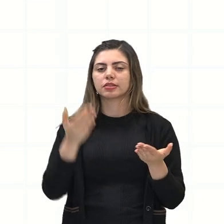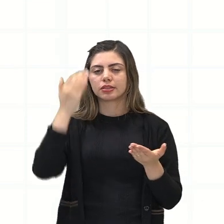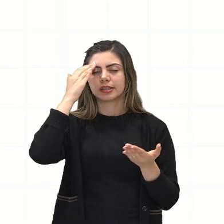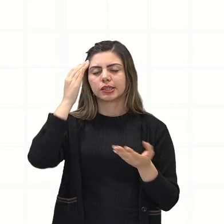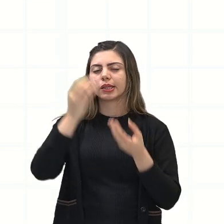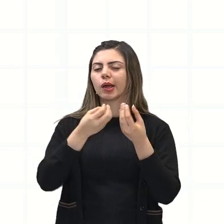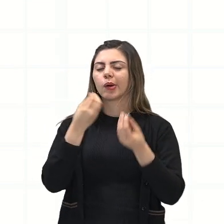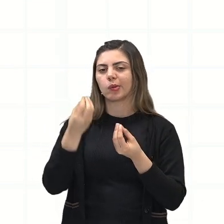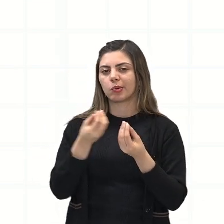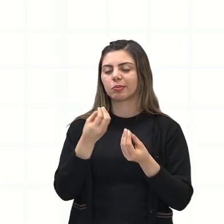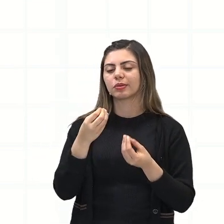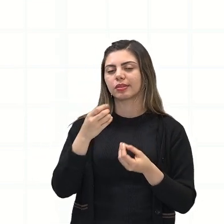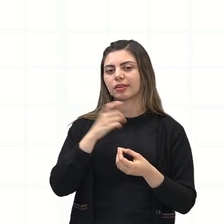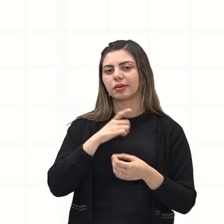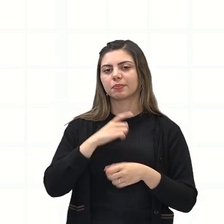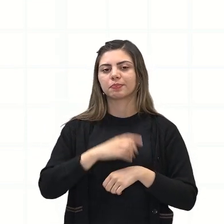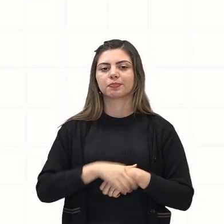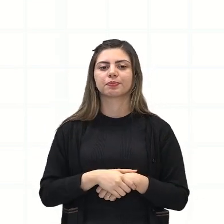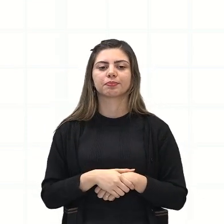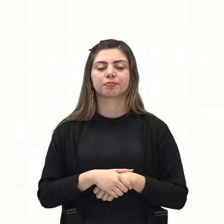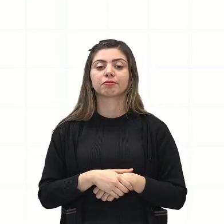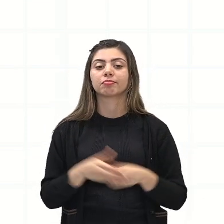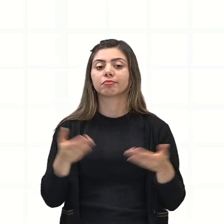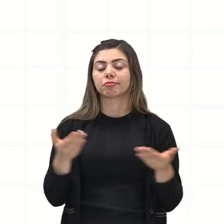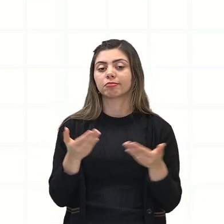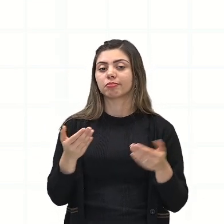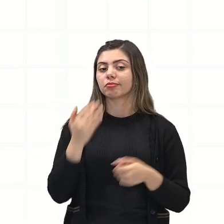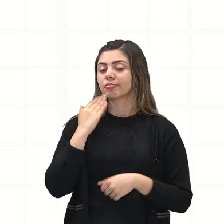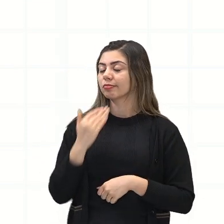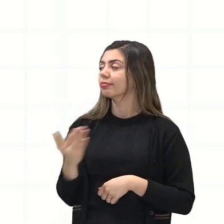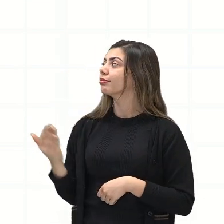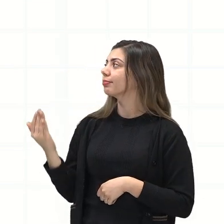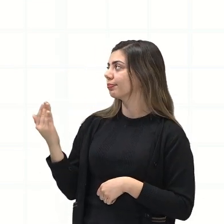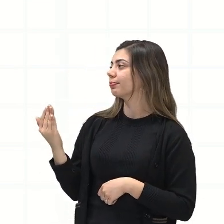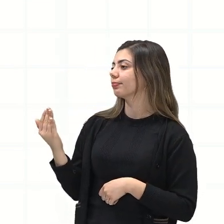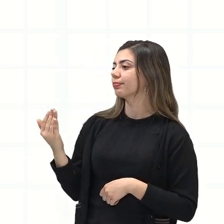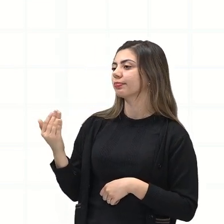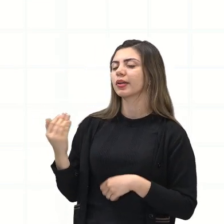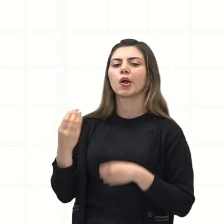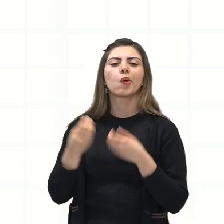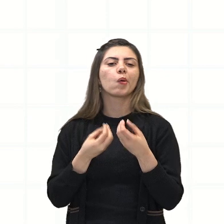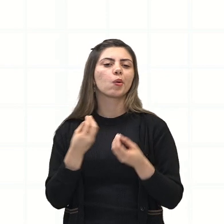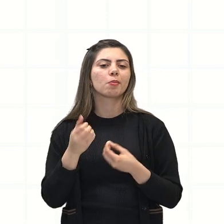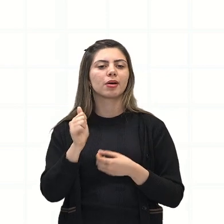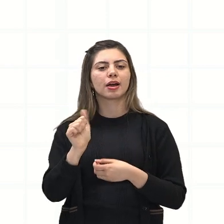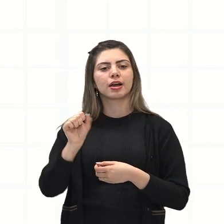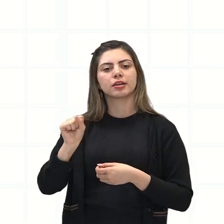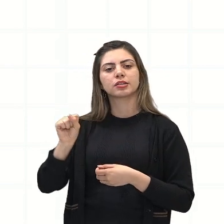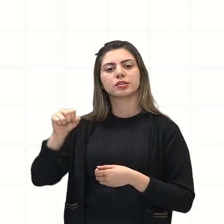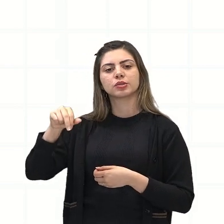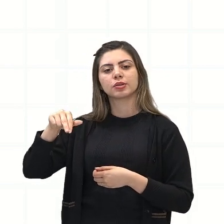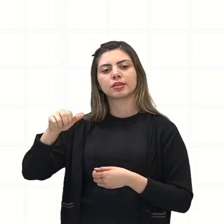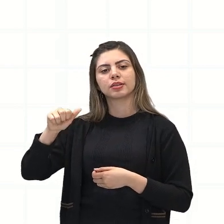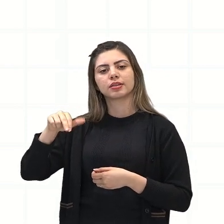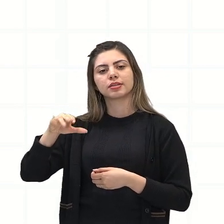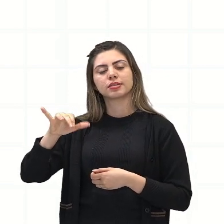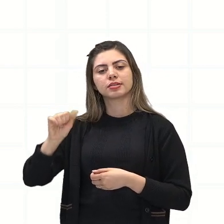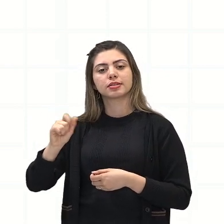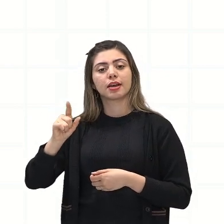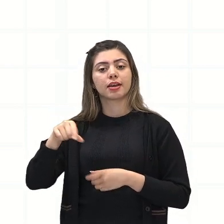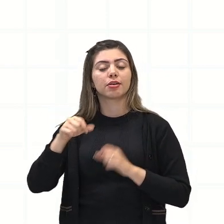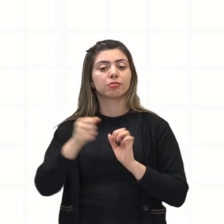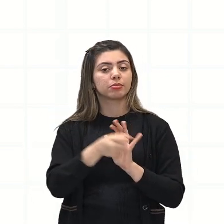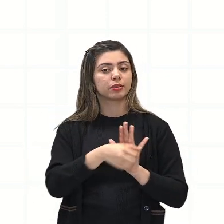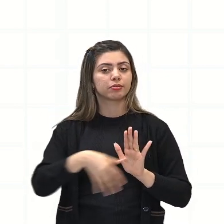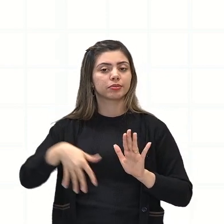de como isso funciona na prática. No caso da assonância, a gente tem aí que é uma figura